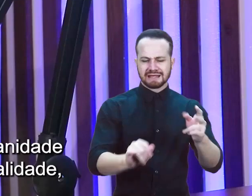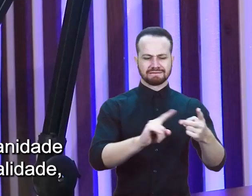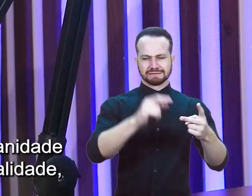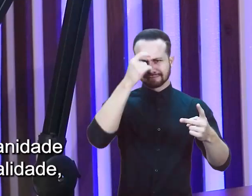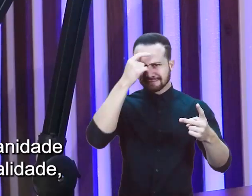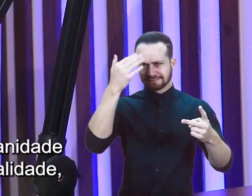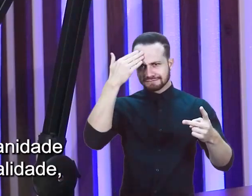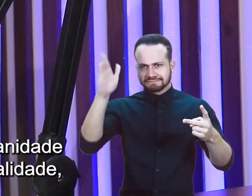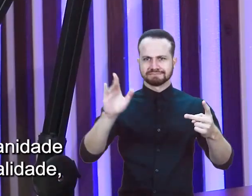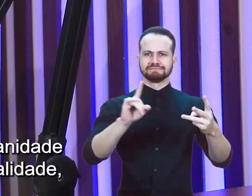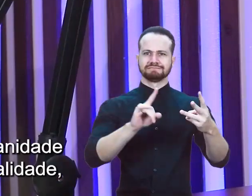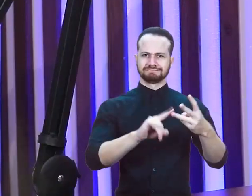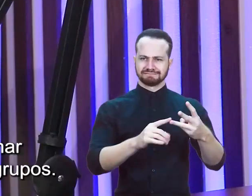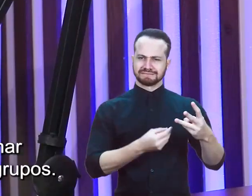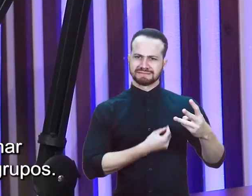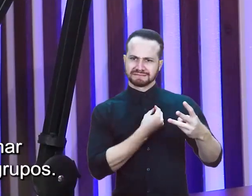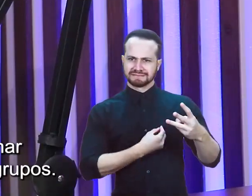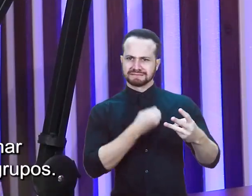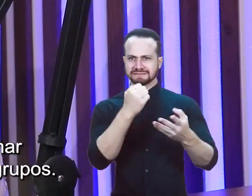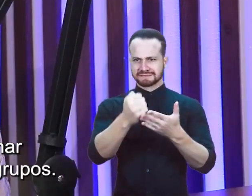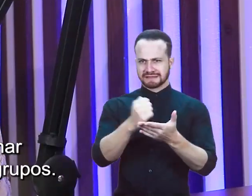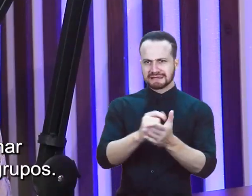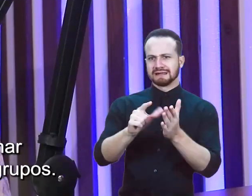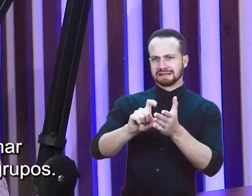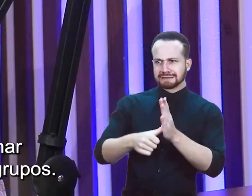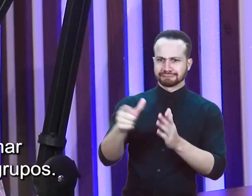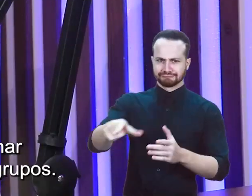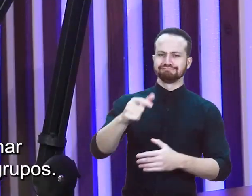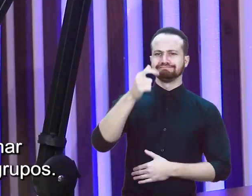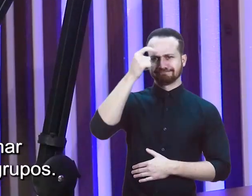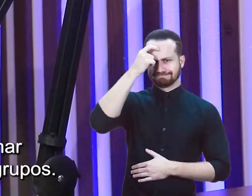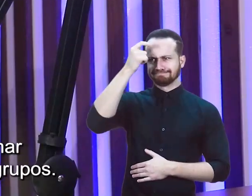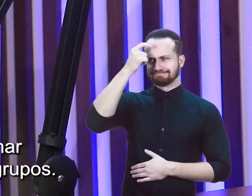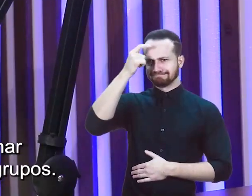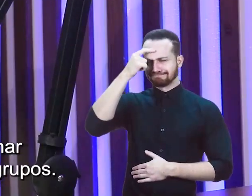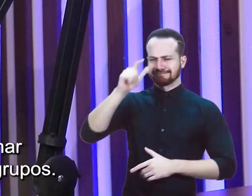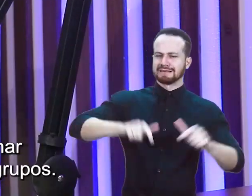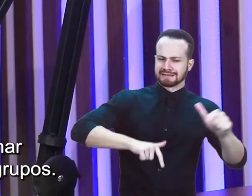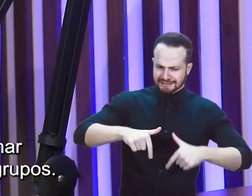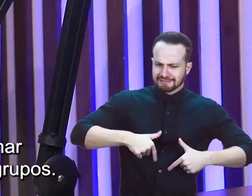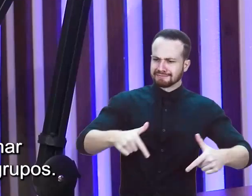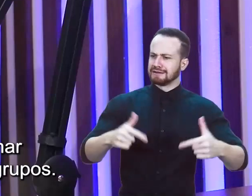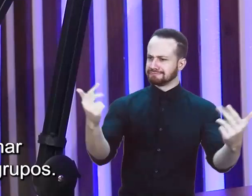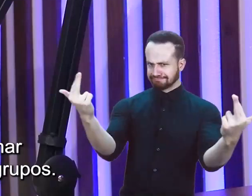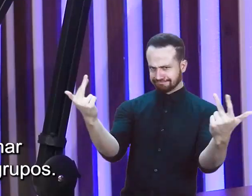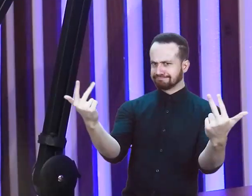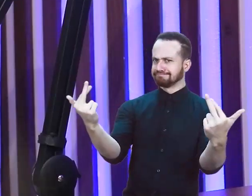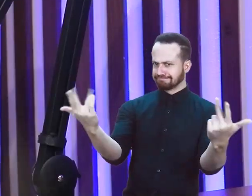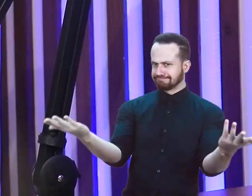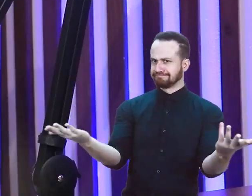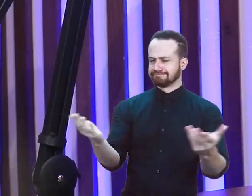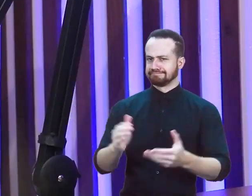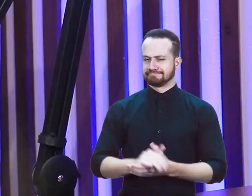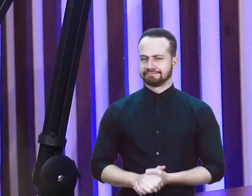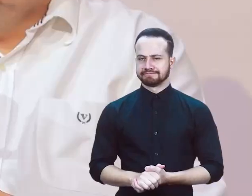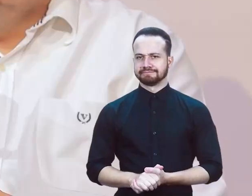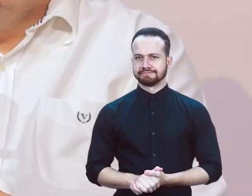mental, eu coloco minha intelectualidade para funcionar a favor do país e não a favor de grupos.